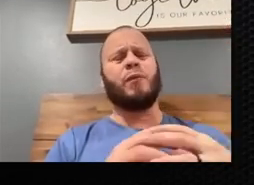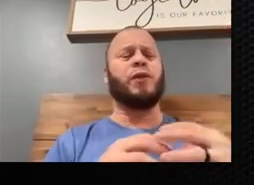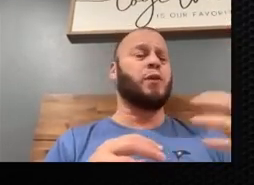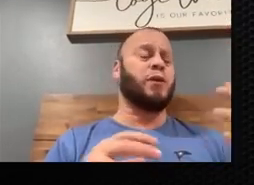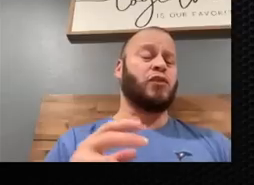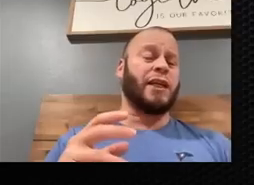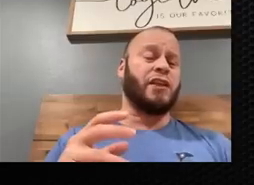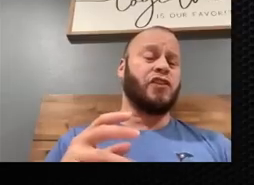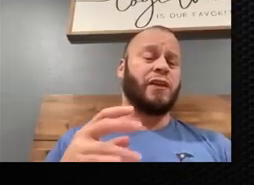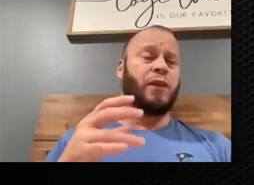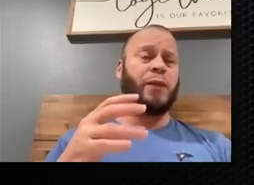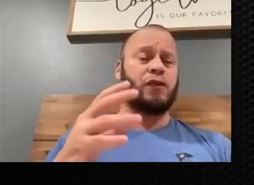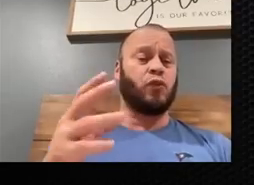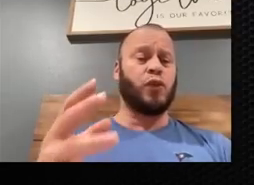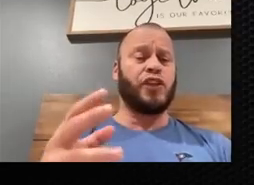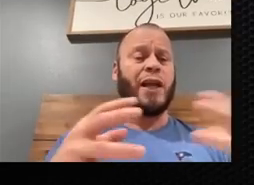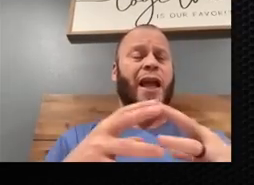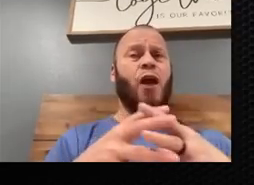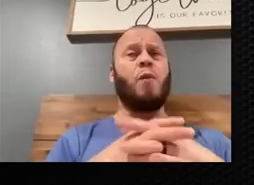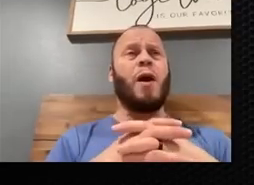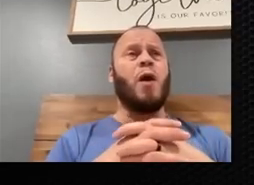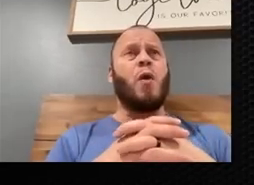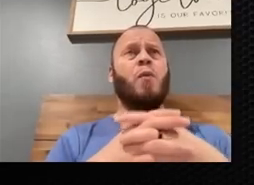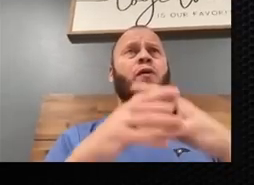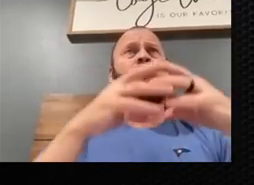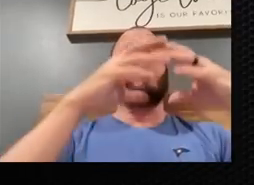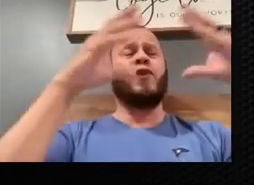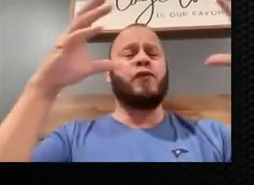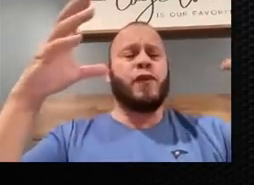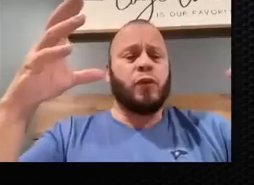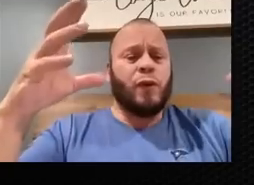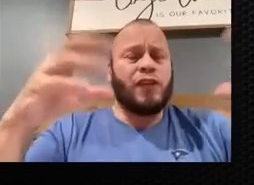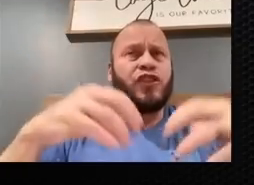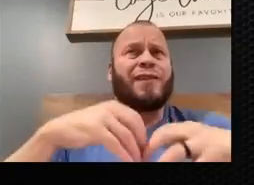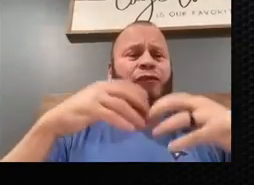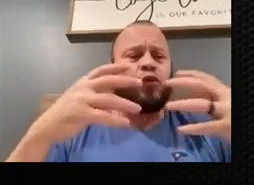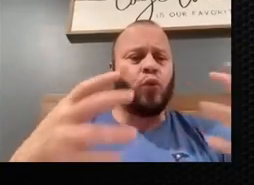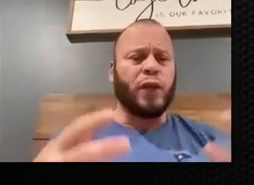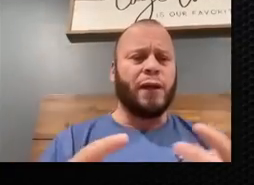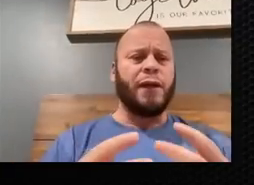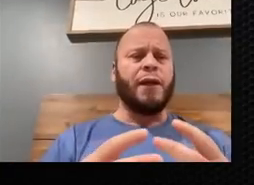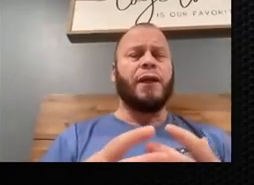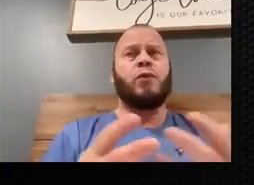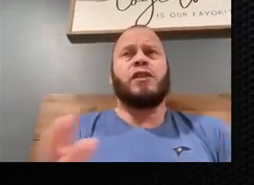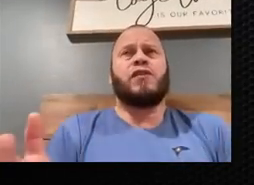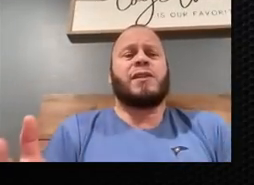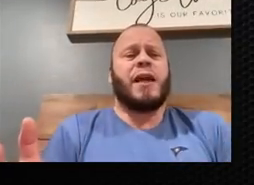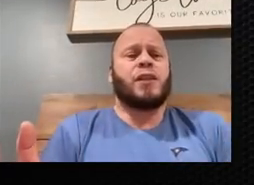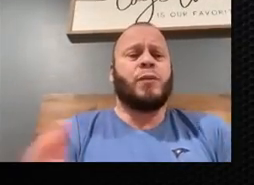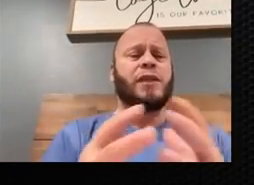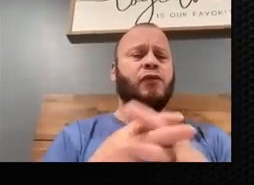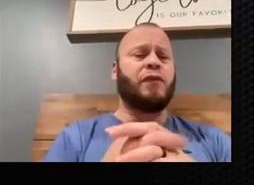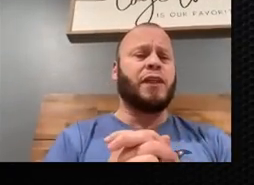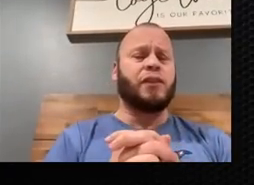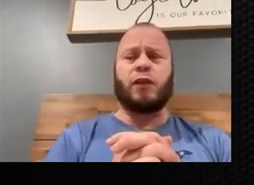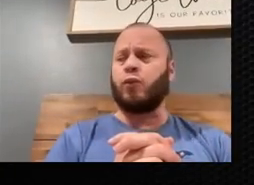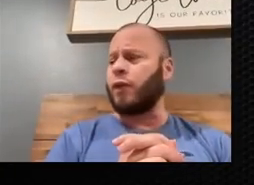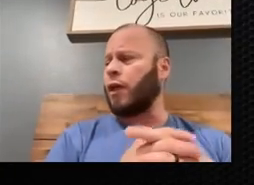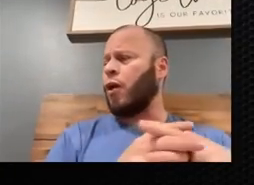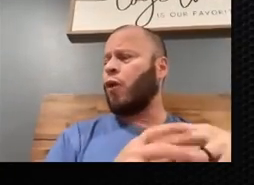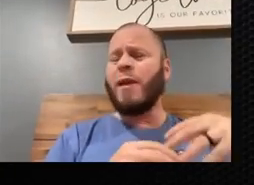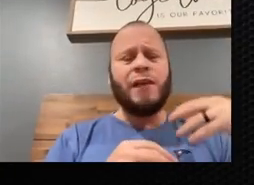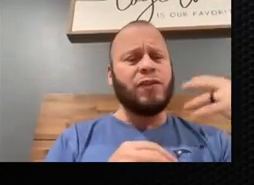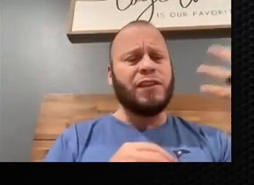Brasil que muitas pessoas acreditam que o Brasil hoje vive numa ditadura. Então, se você acha que o Brasil vive numa